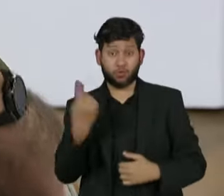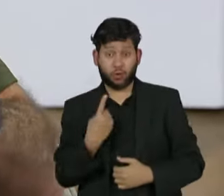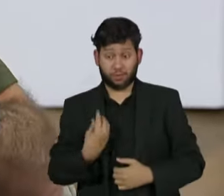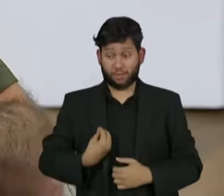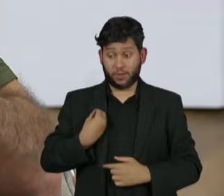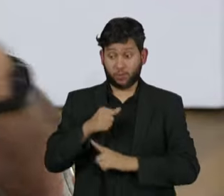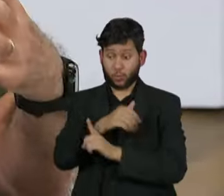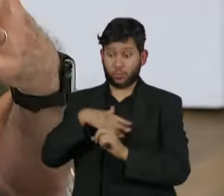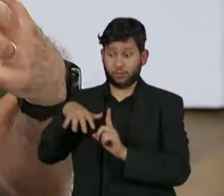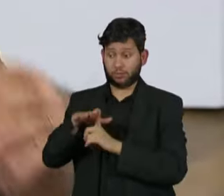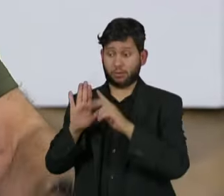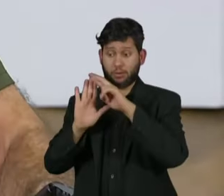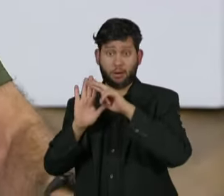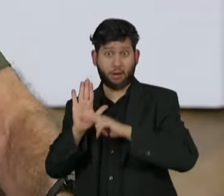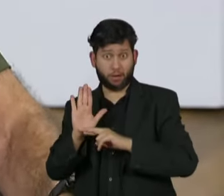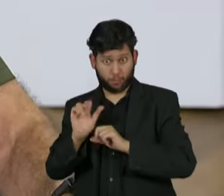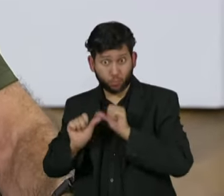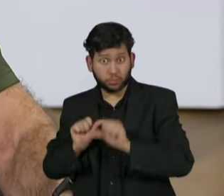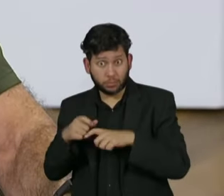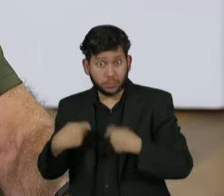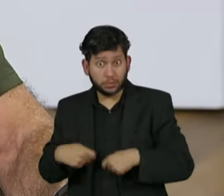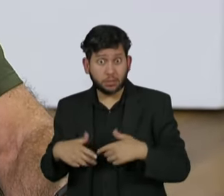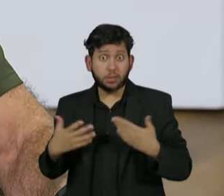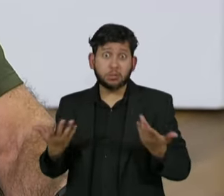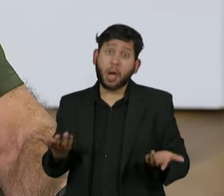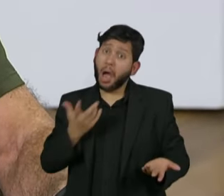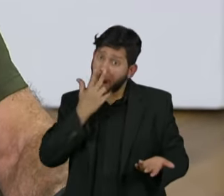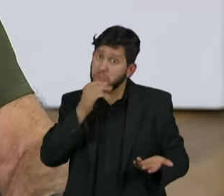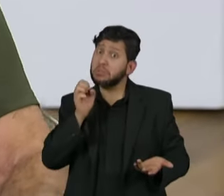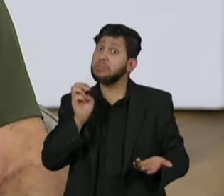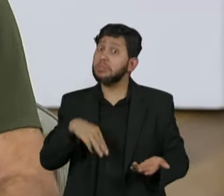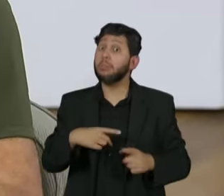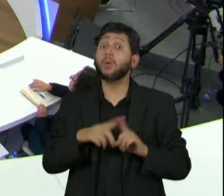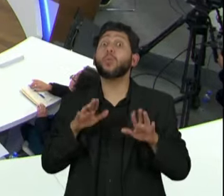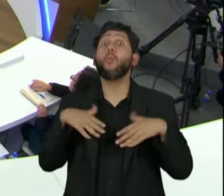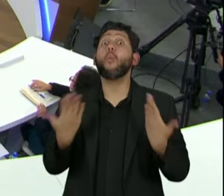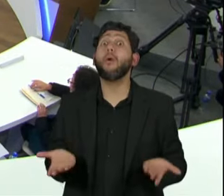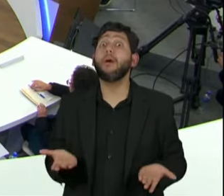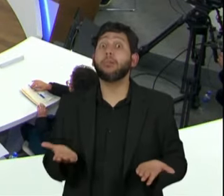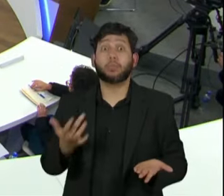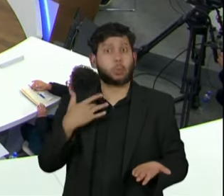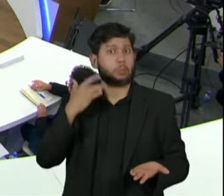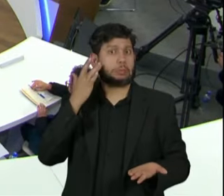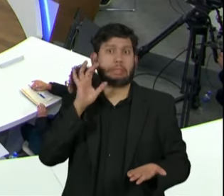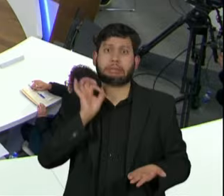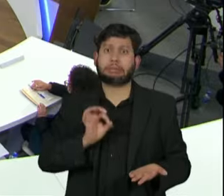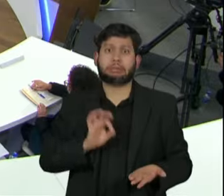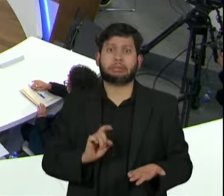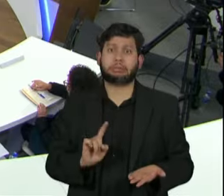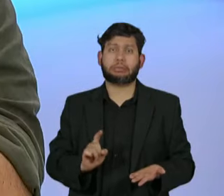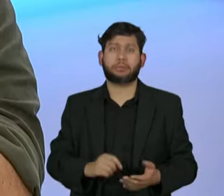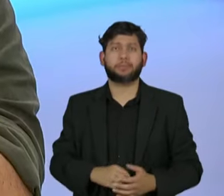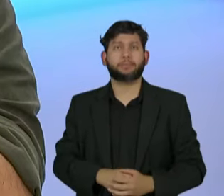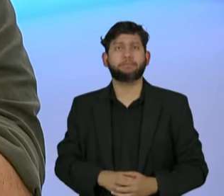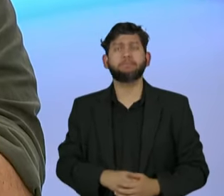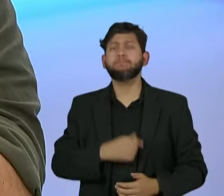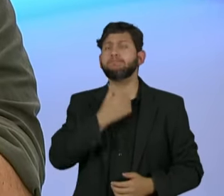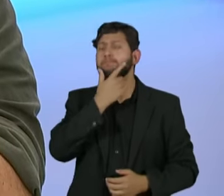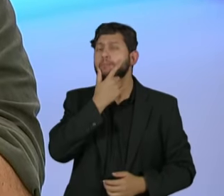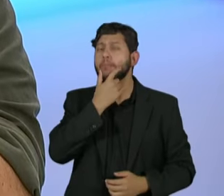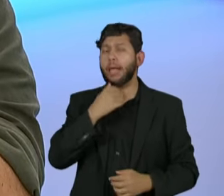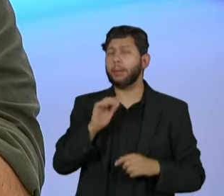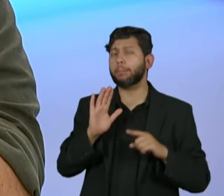quais e como não sabemos exatamente pegar um gancho no que a Daniela perguntou né